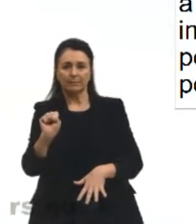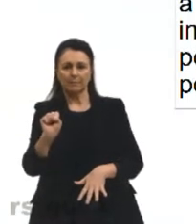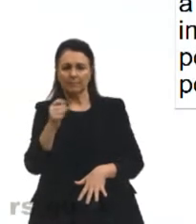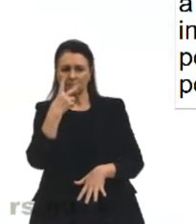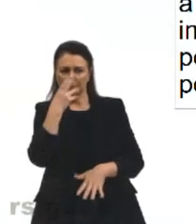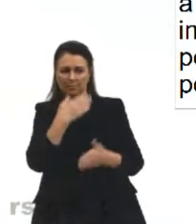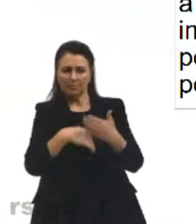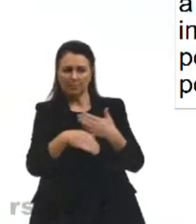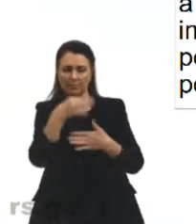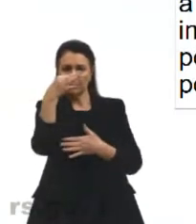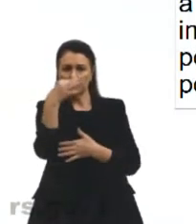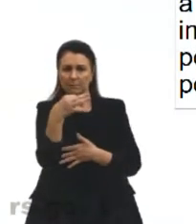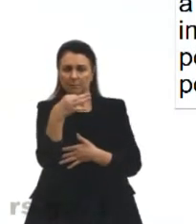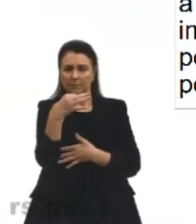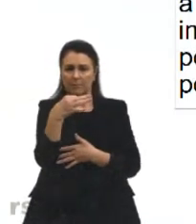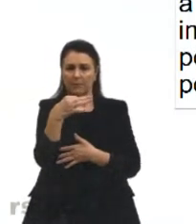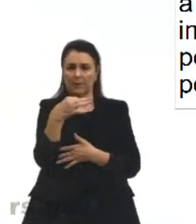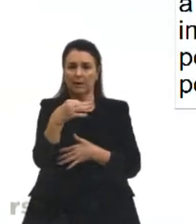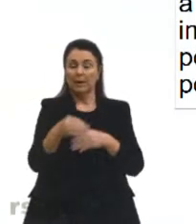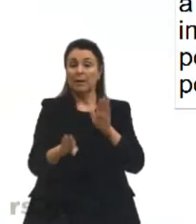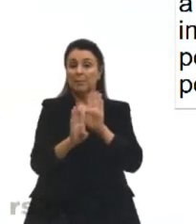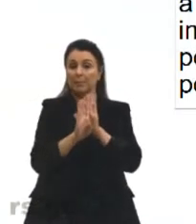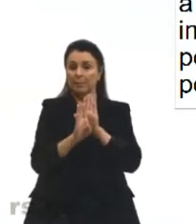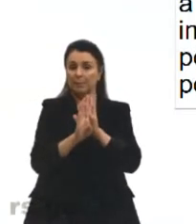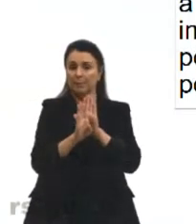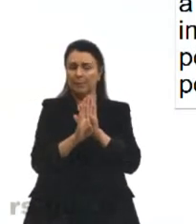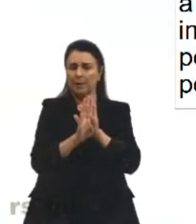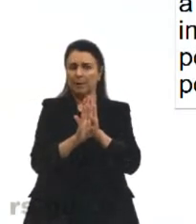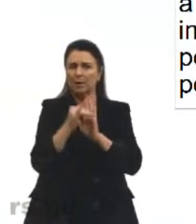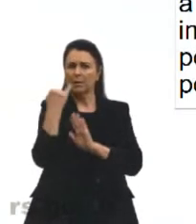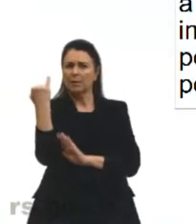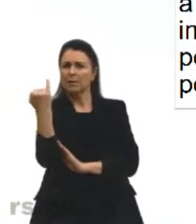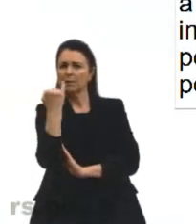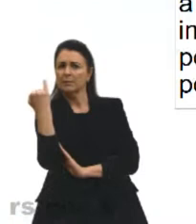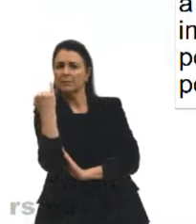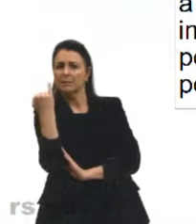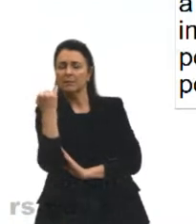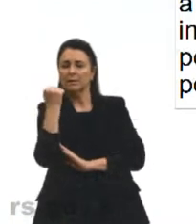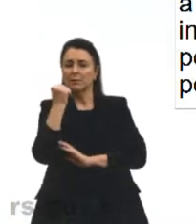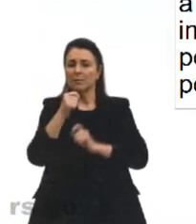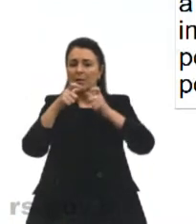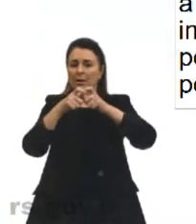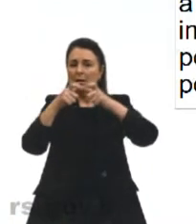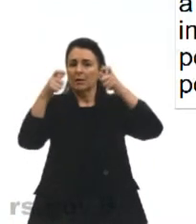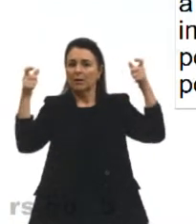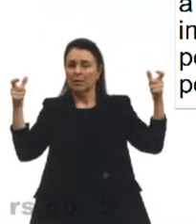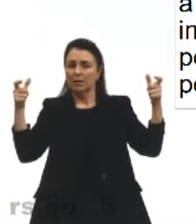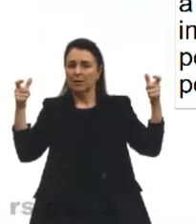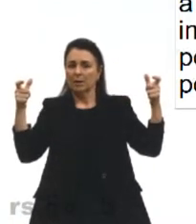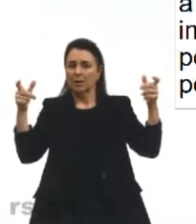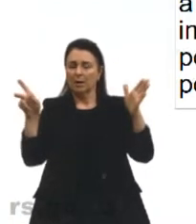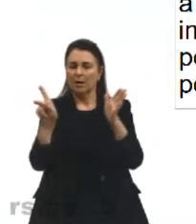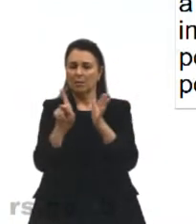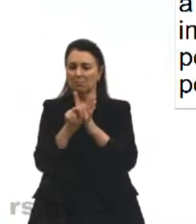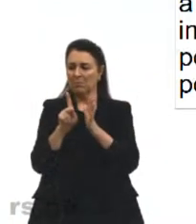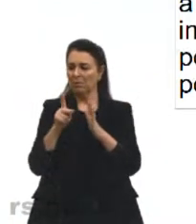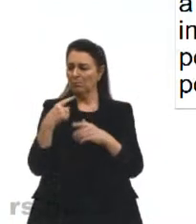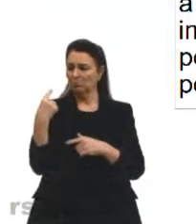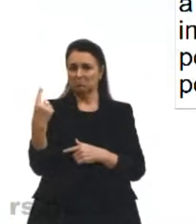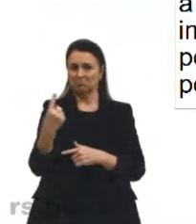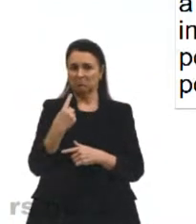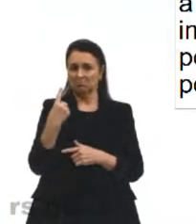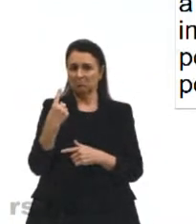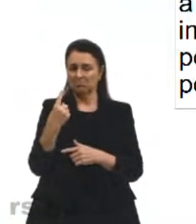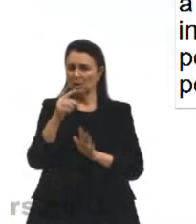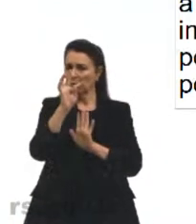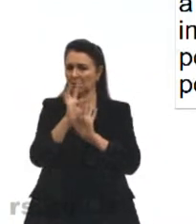que tá tudo certo com ela na alternativa B ela seria importante então para expansão da propriedade individual